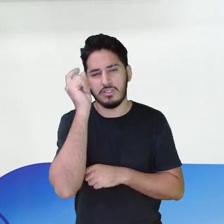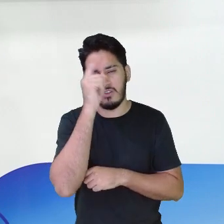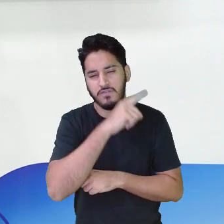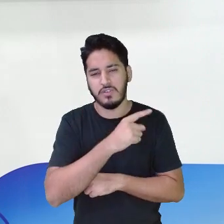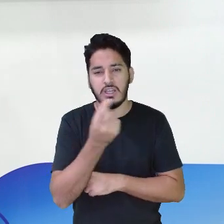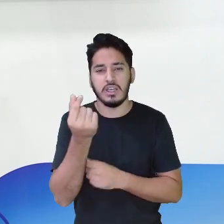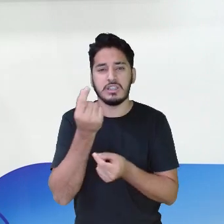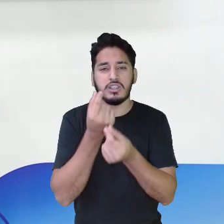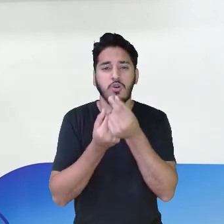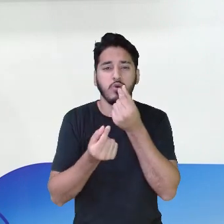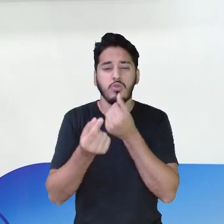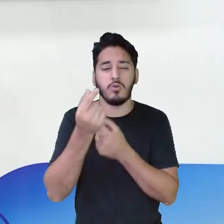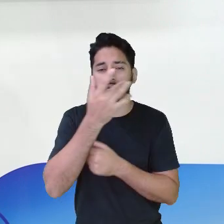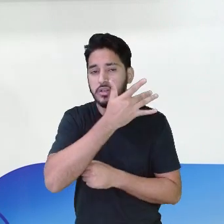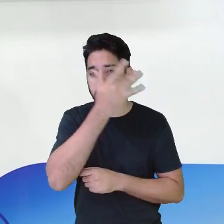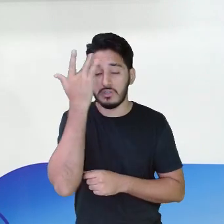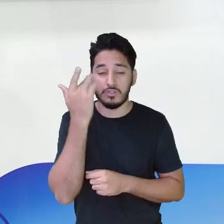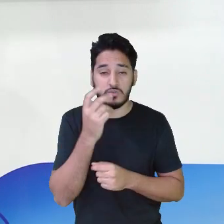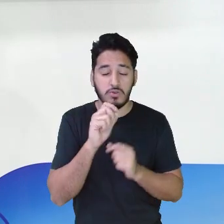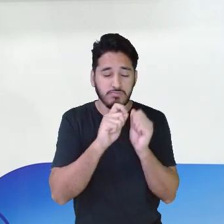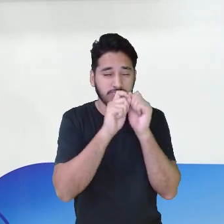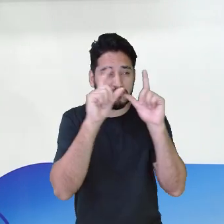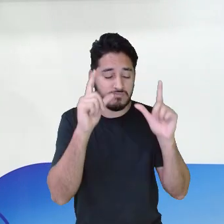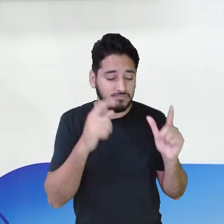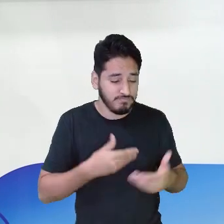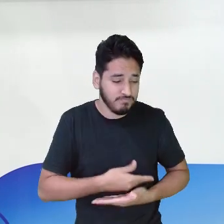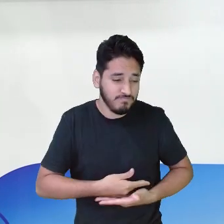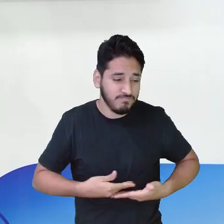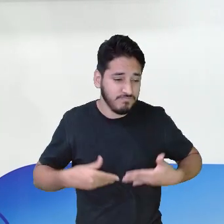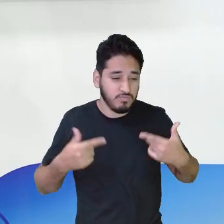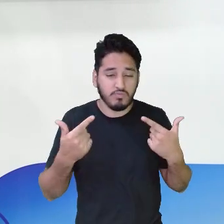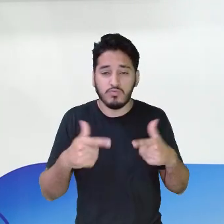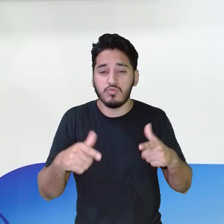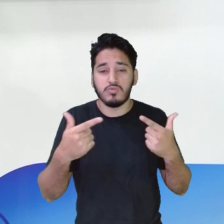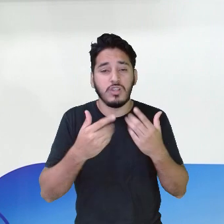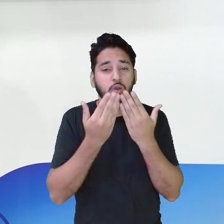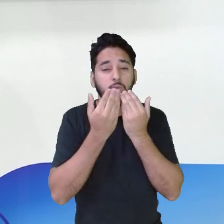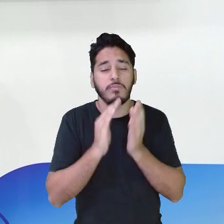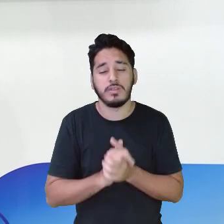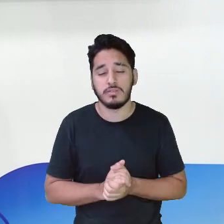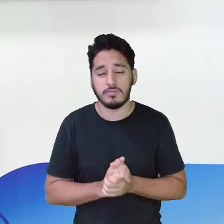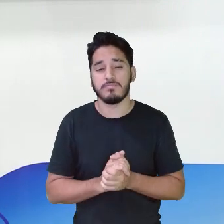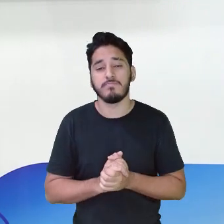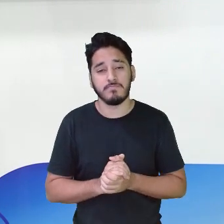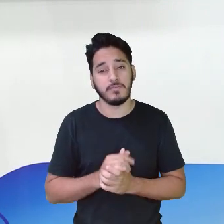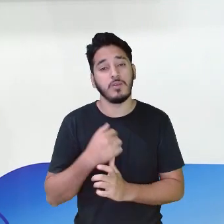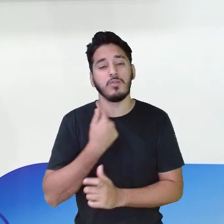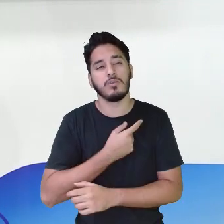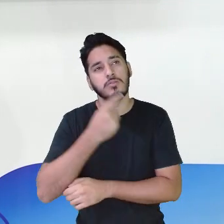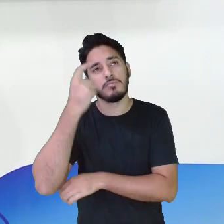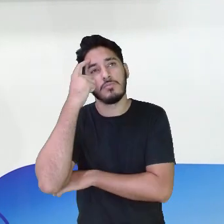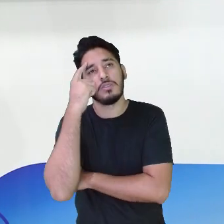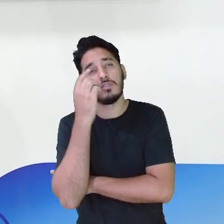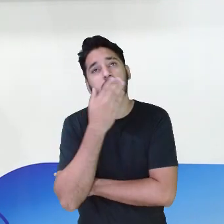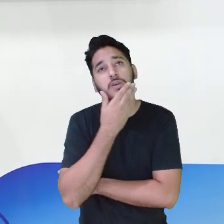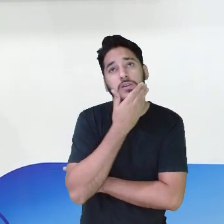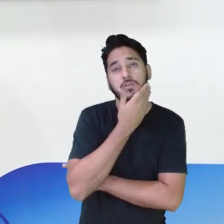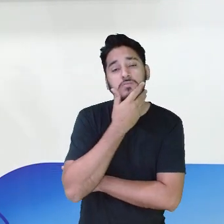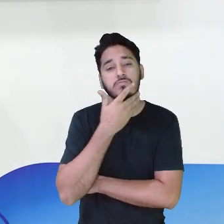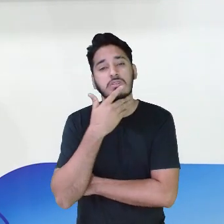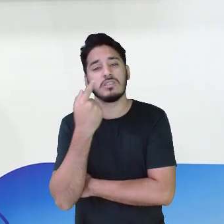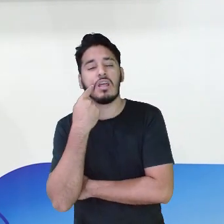na economia, muita gente acorda e não consegue comer. Que a gente pare para pensar um pouco nisso, né, quando a